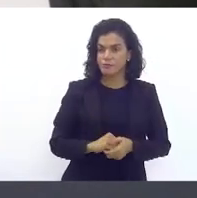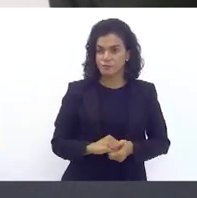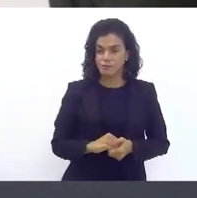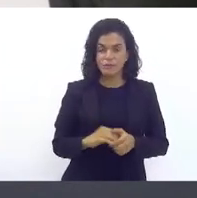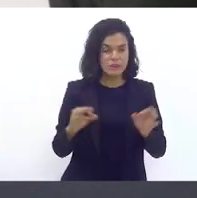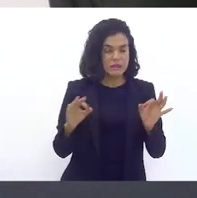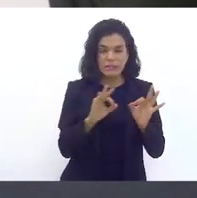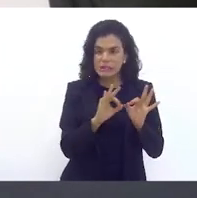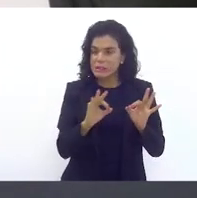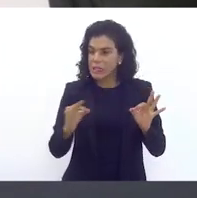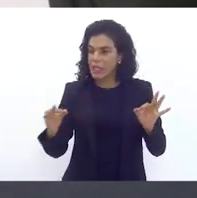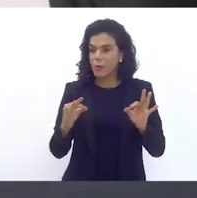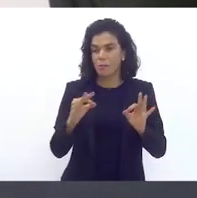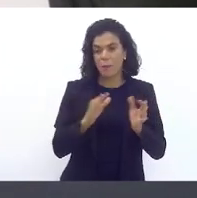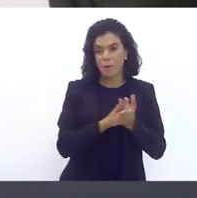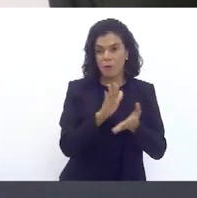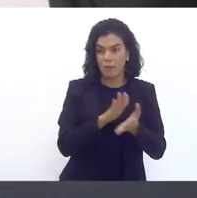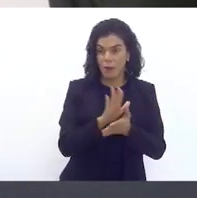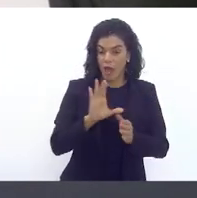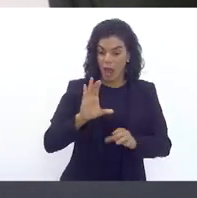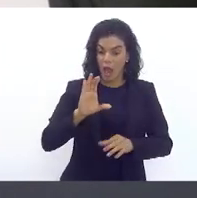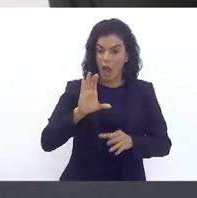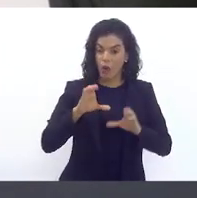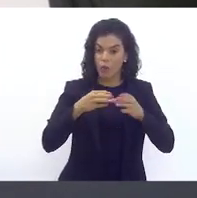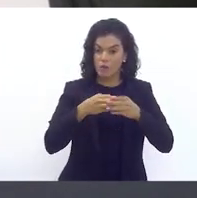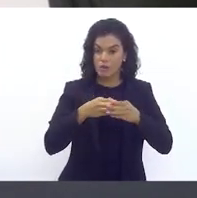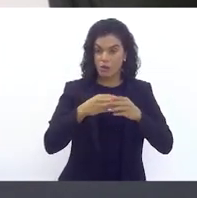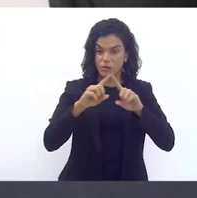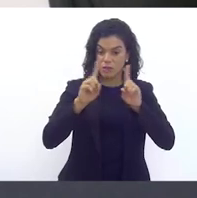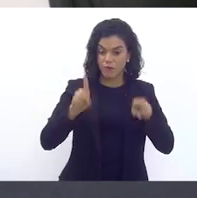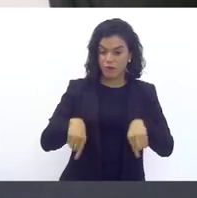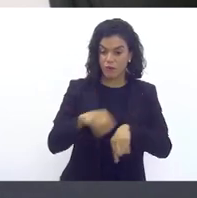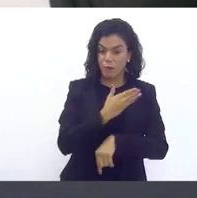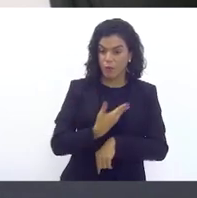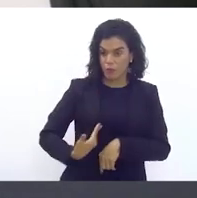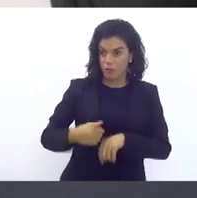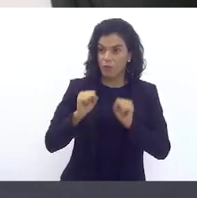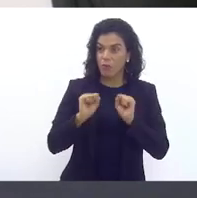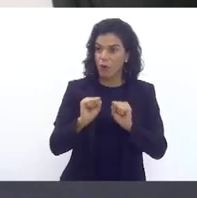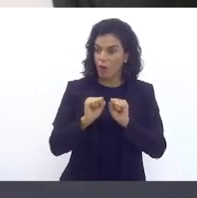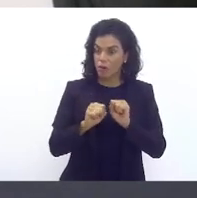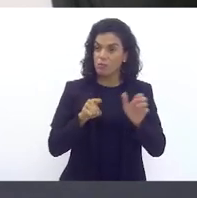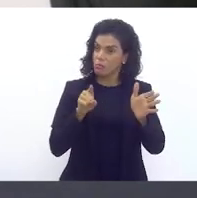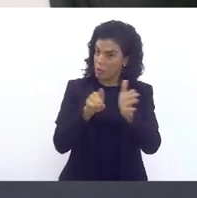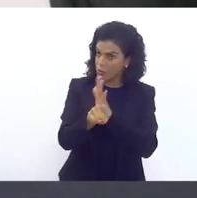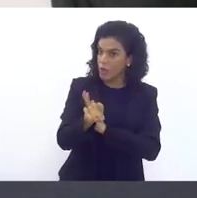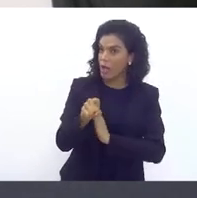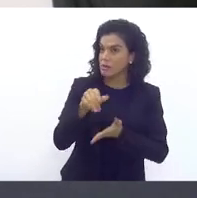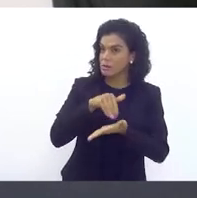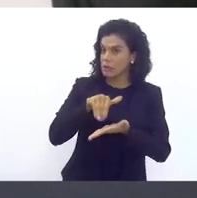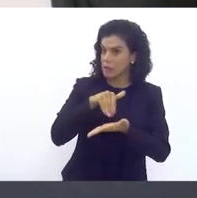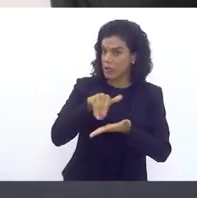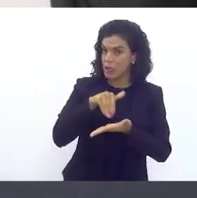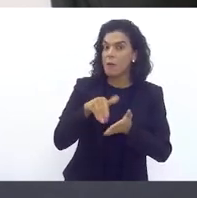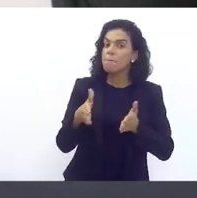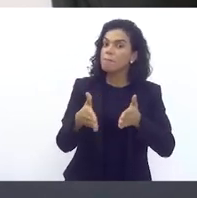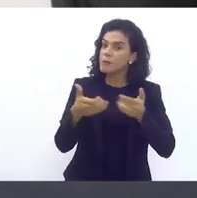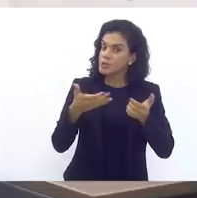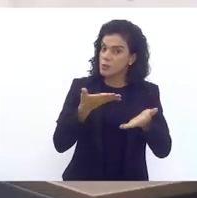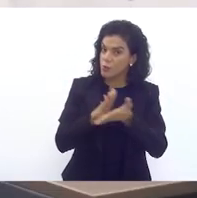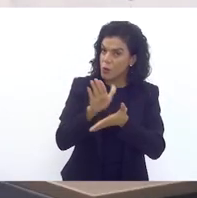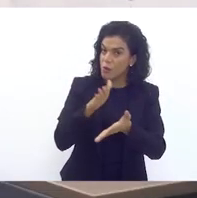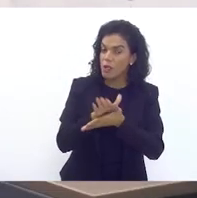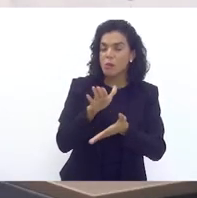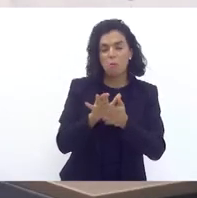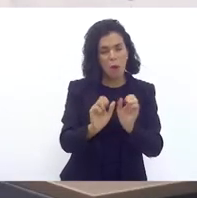publicar. Se houver necessidade, a Comissão de Servidores Públicos pode, inclusive, fazer um questionamento à Secretaria pedindo a publicação.